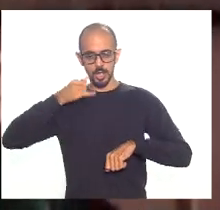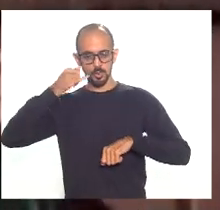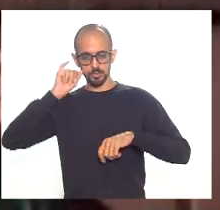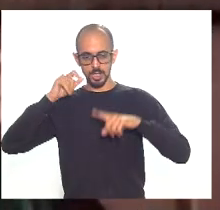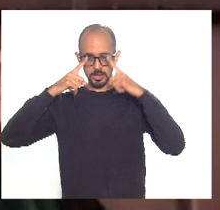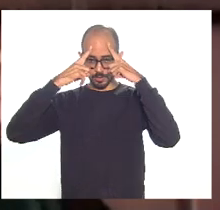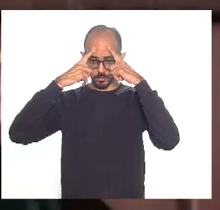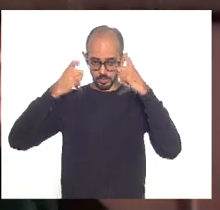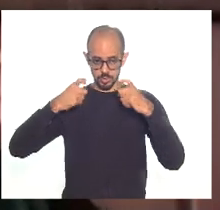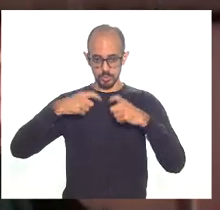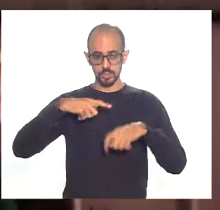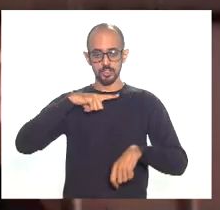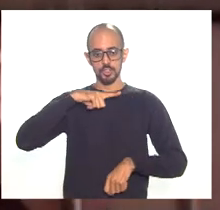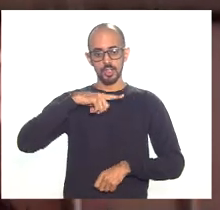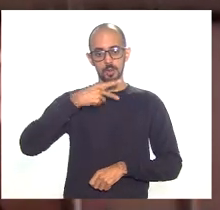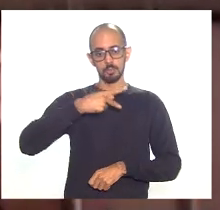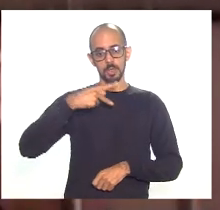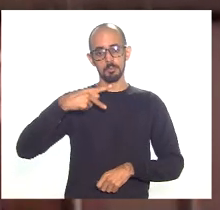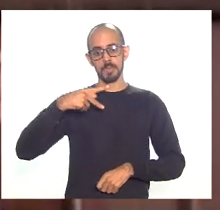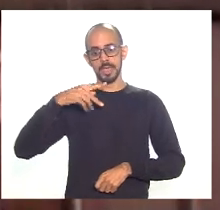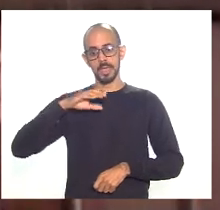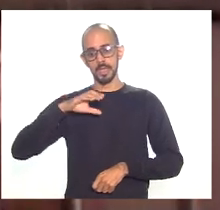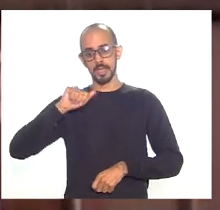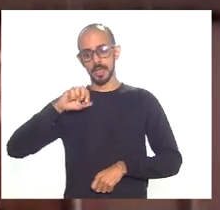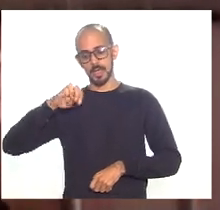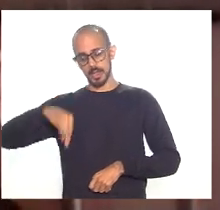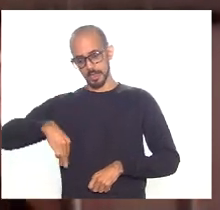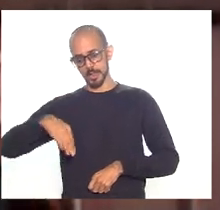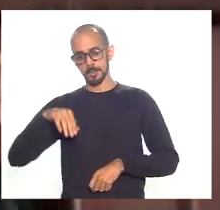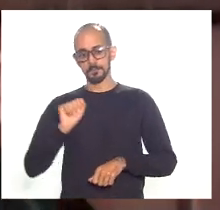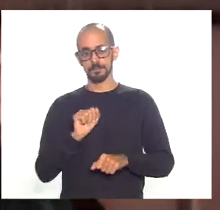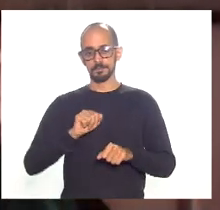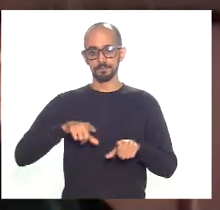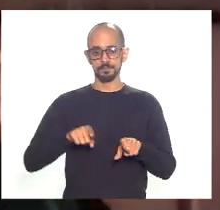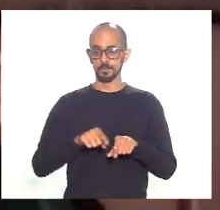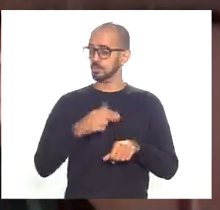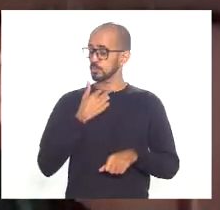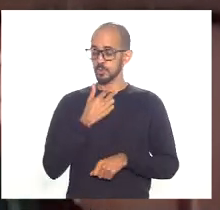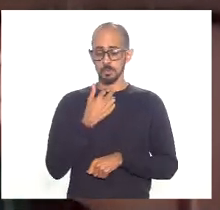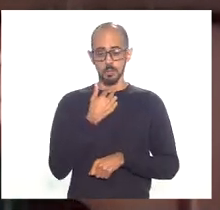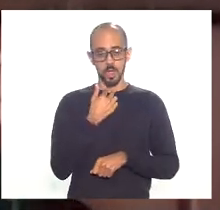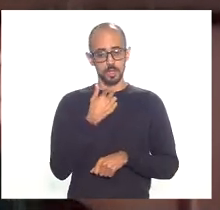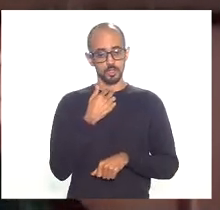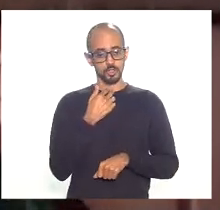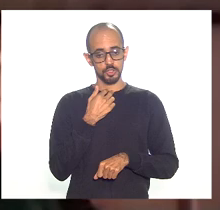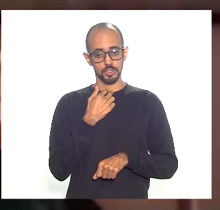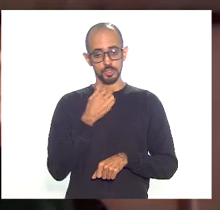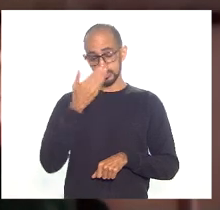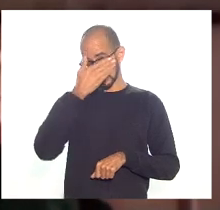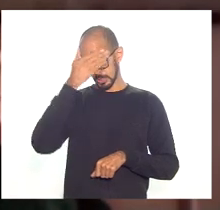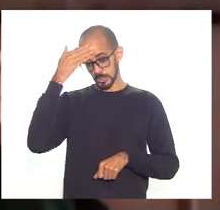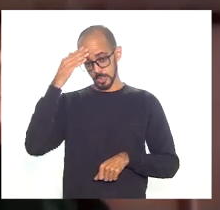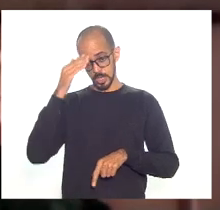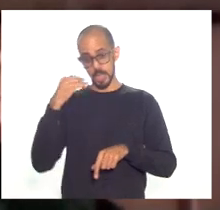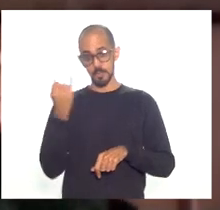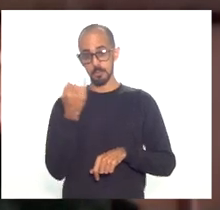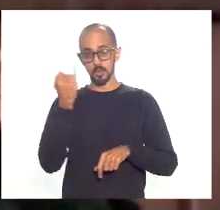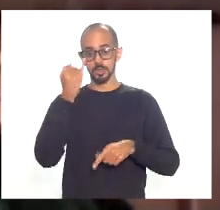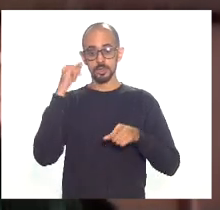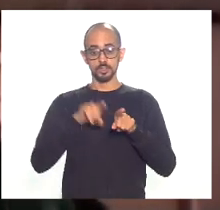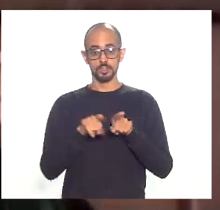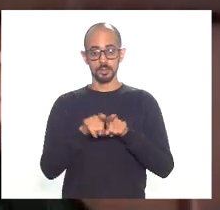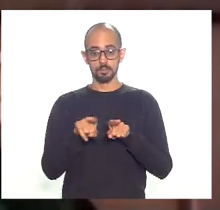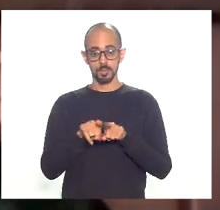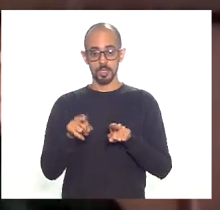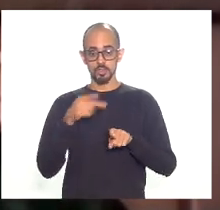gente tem o PPCAM, a gente não pode deixar de trazer aqui. É importante que a gente garanta